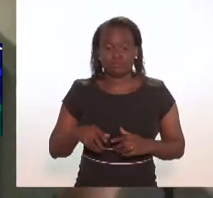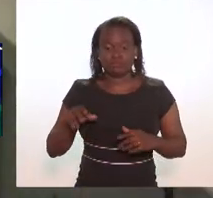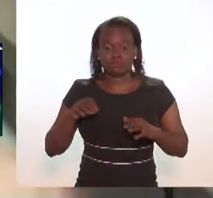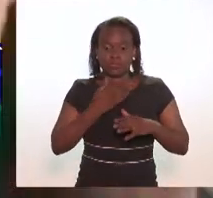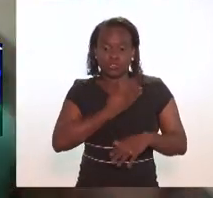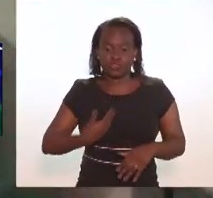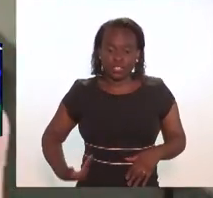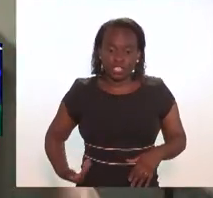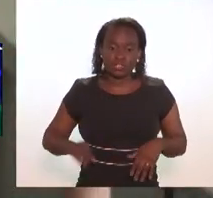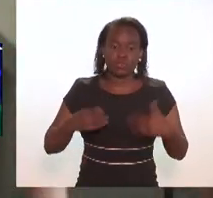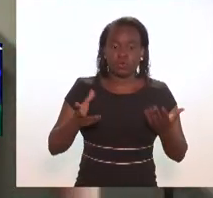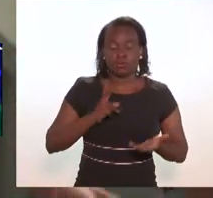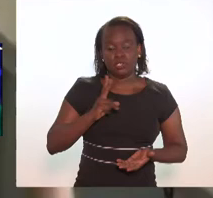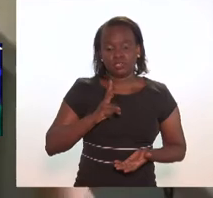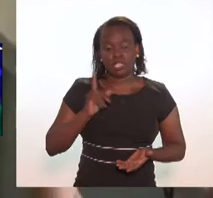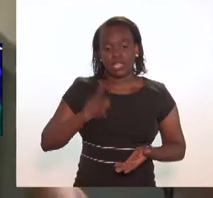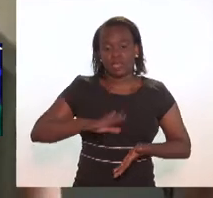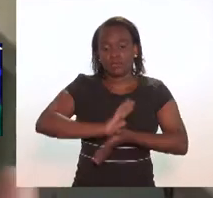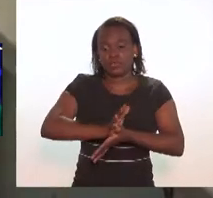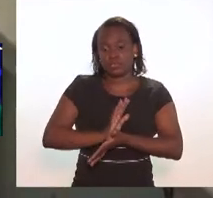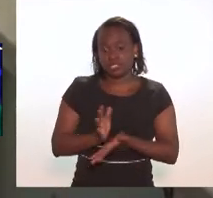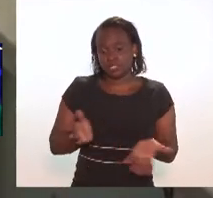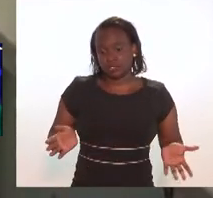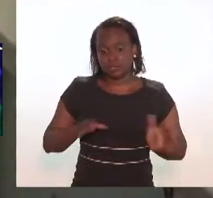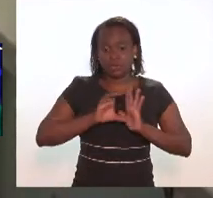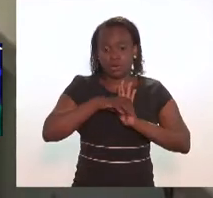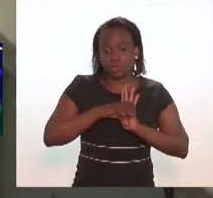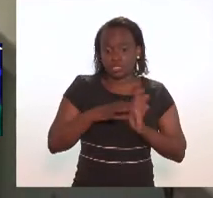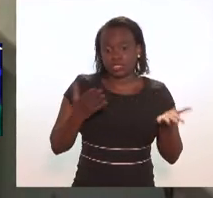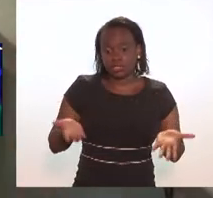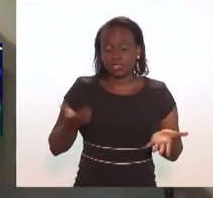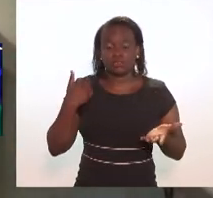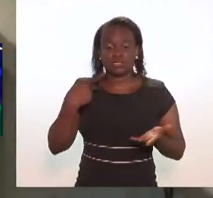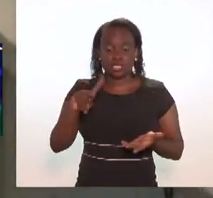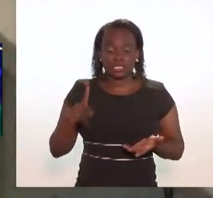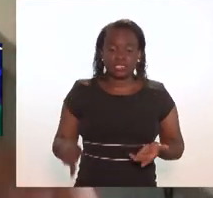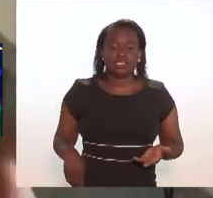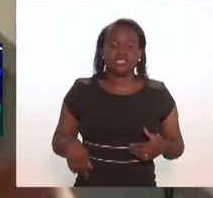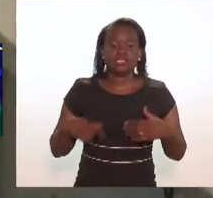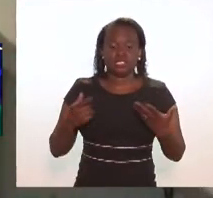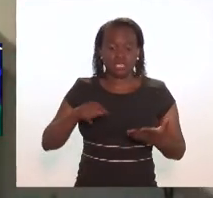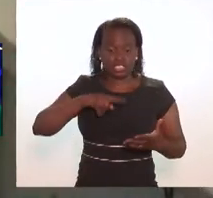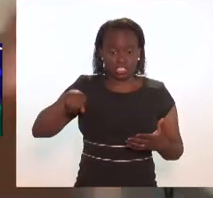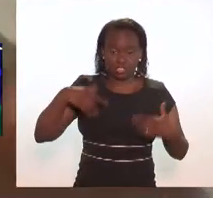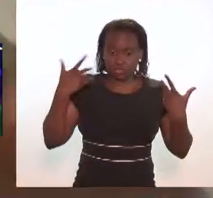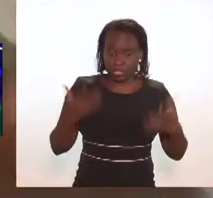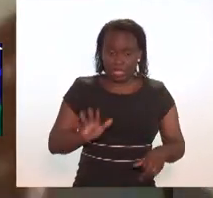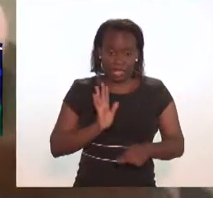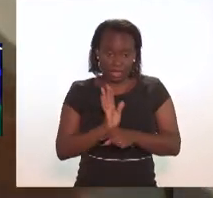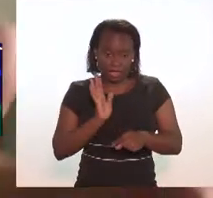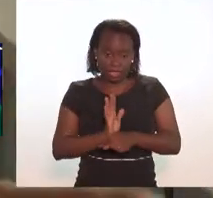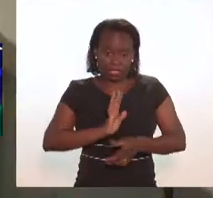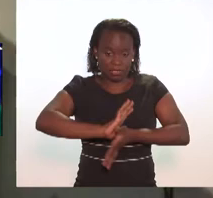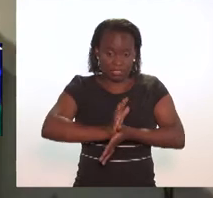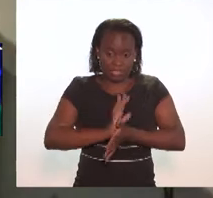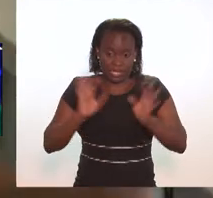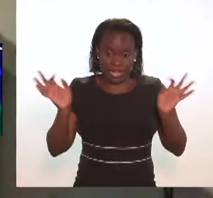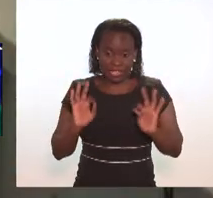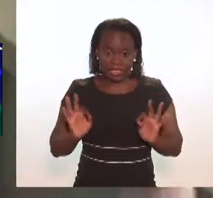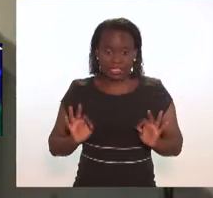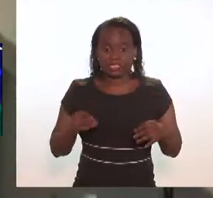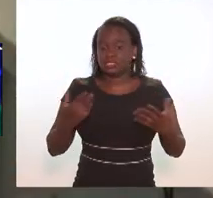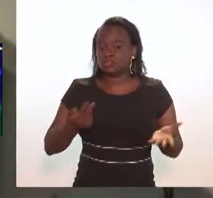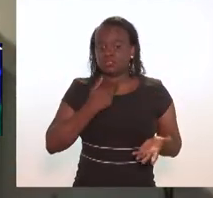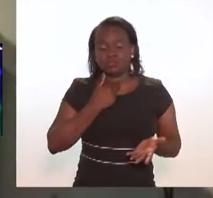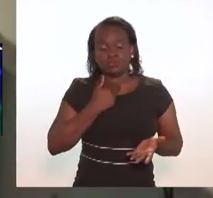privado. Porque esse é o conceito de liberal, né? Então, se nós não queremos ser a favor de nenhum preconceito, nós